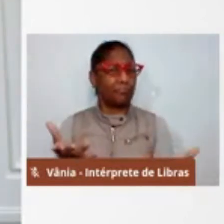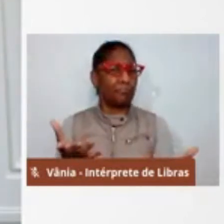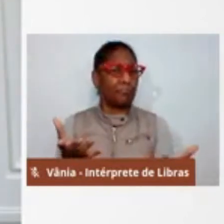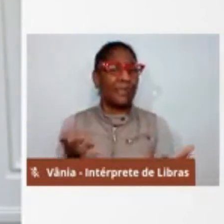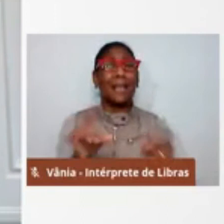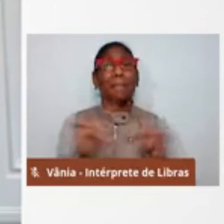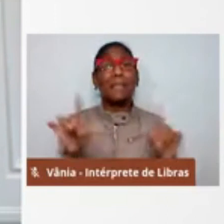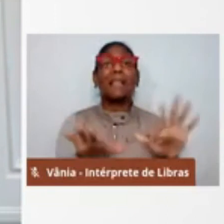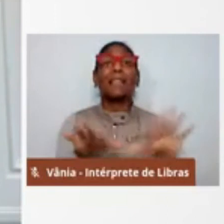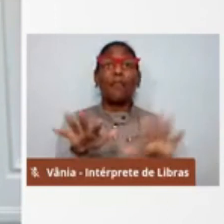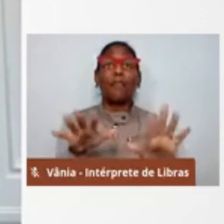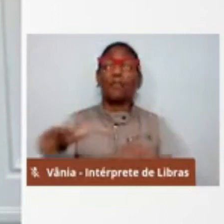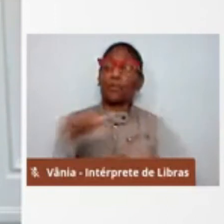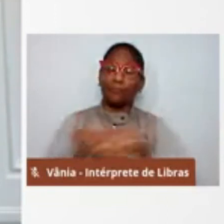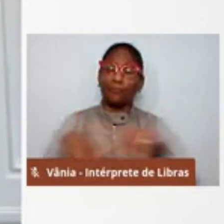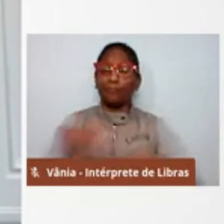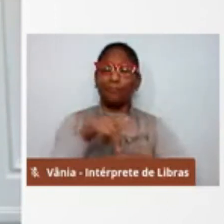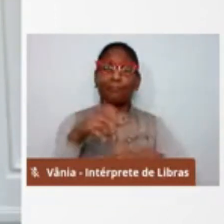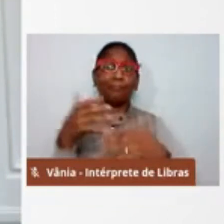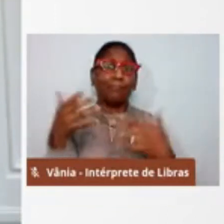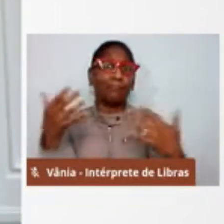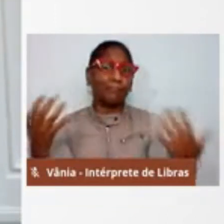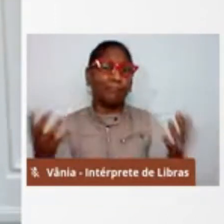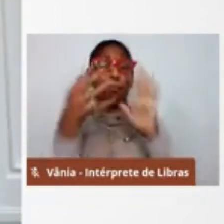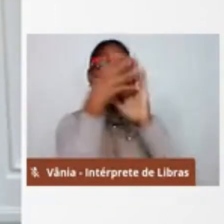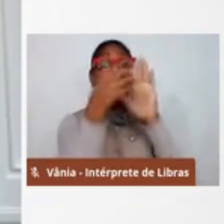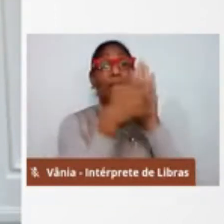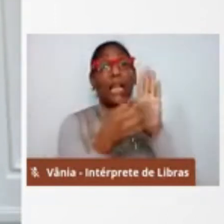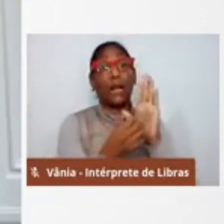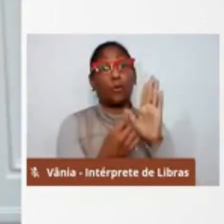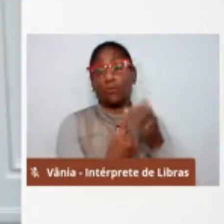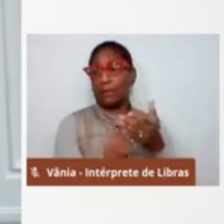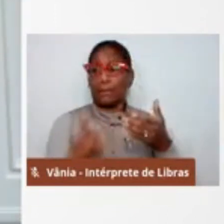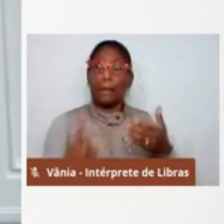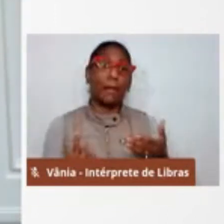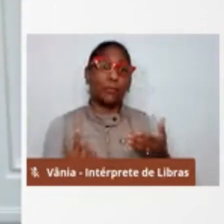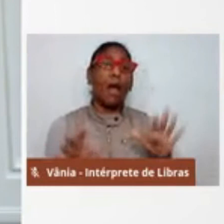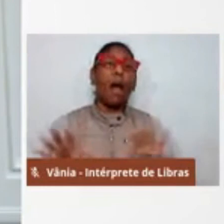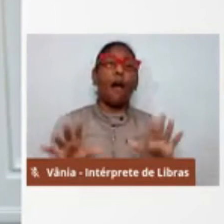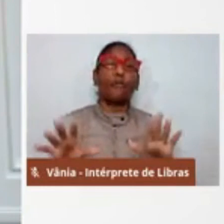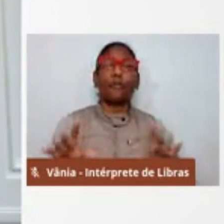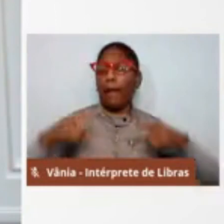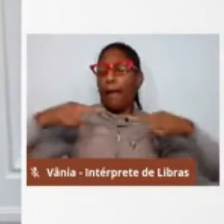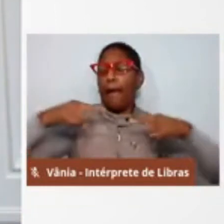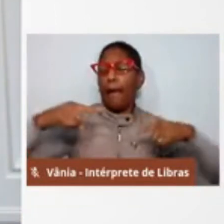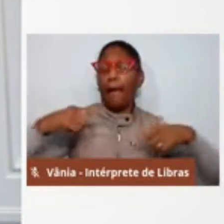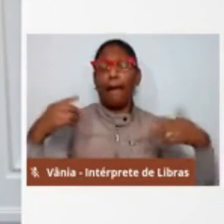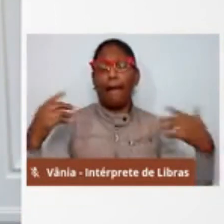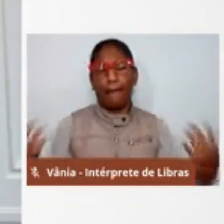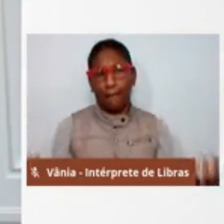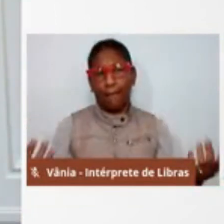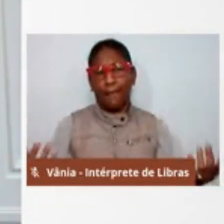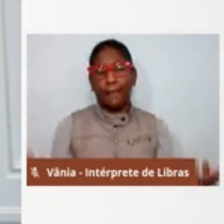não das contestações que vêm no modelo do distanciamento, mas uma série de contestações públicas e